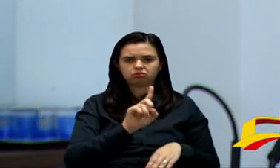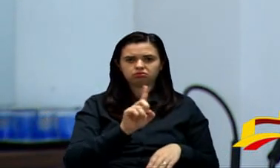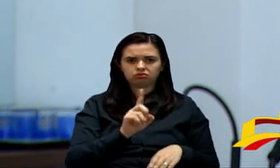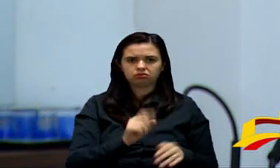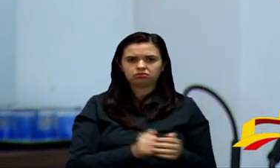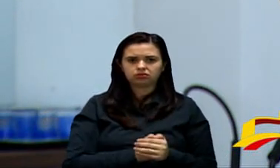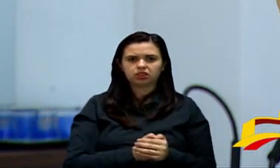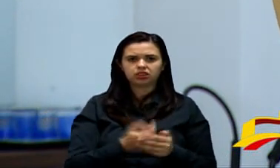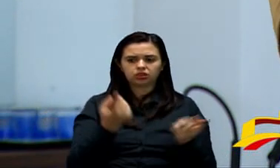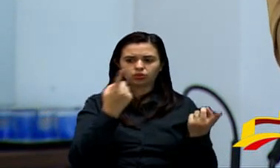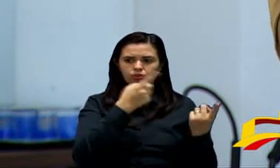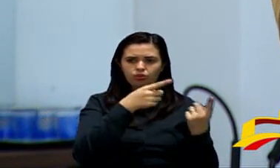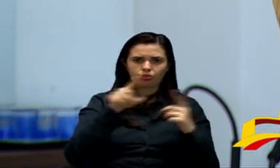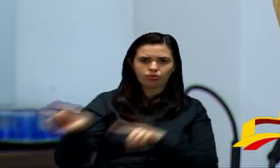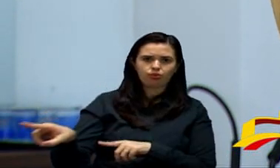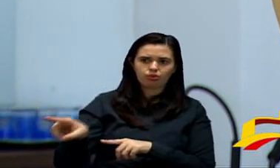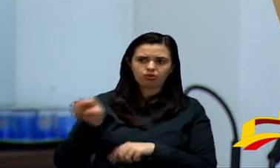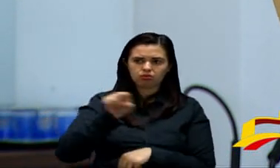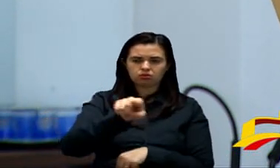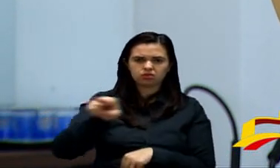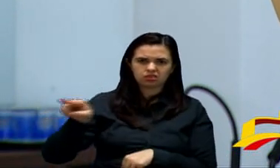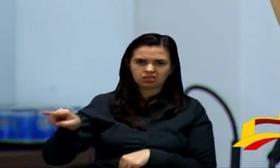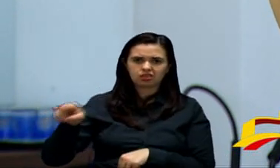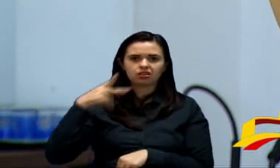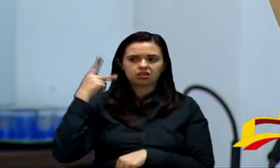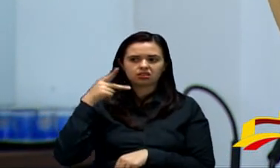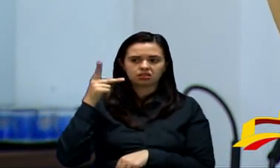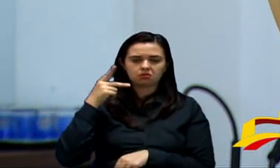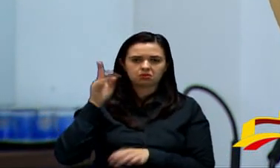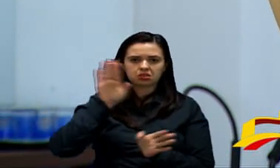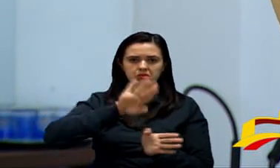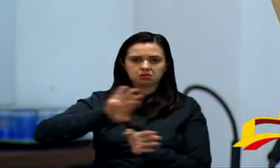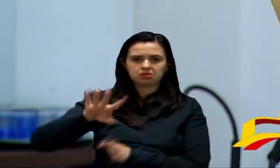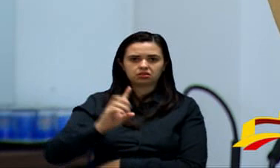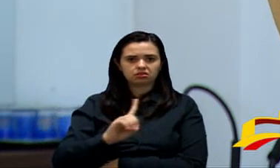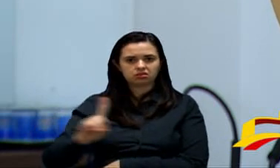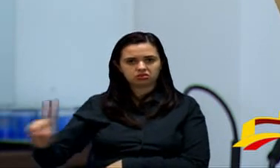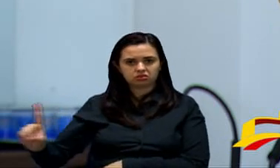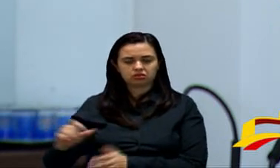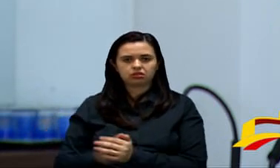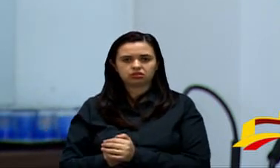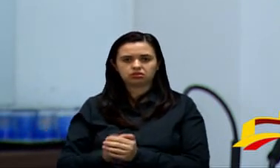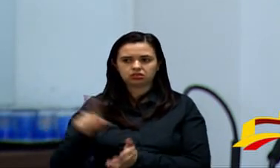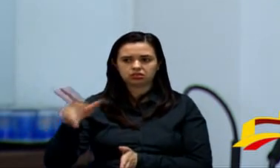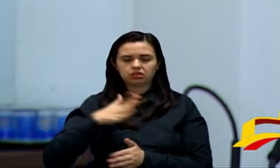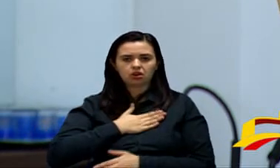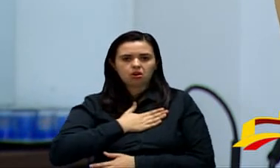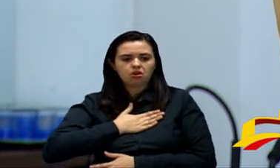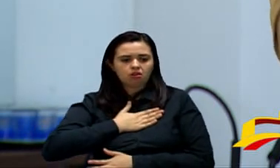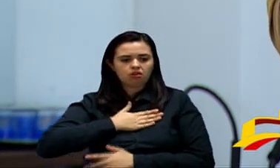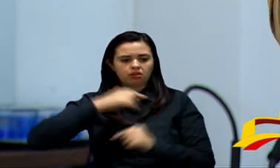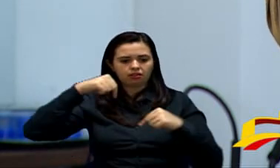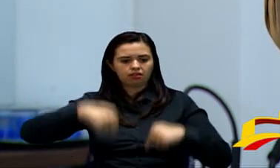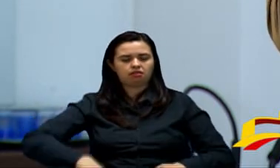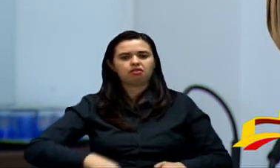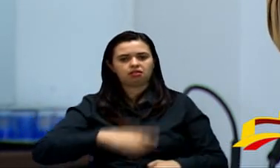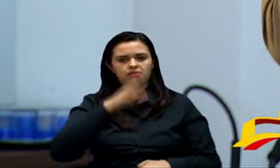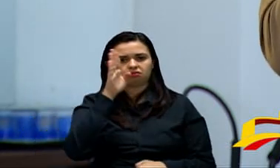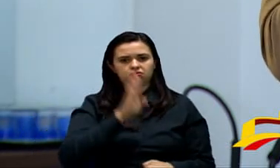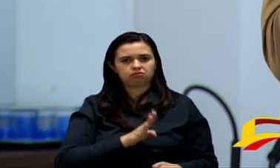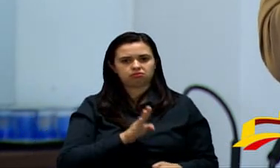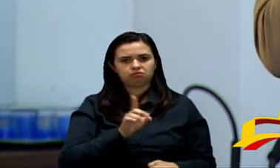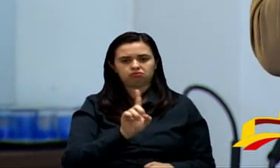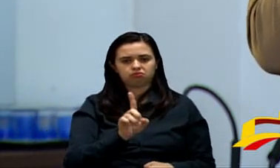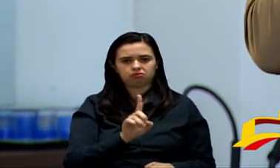progressista, esquerdista, comunista, socialista desses partidos que querem, que não são partidos patriotas, mas partidos que estão a serviço da